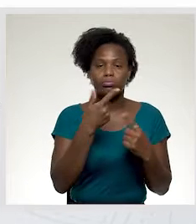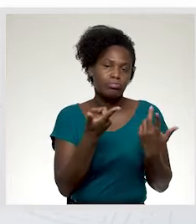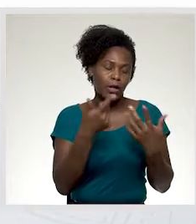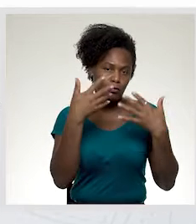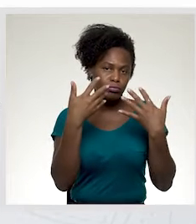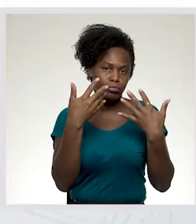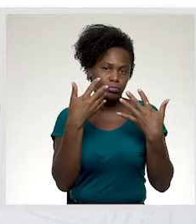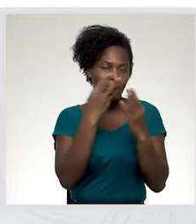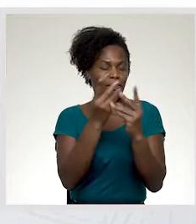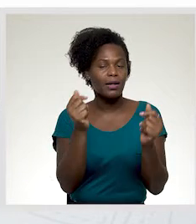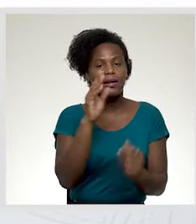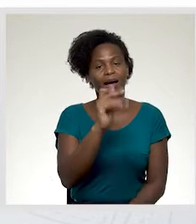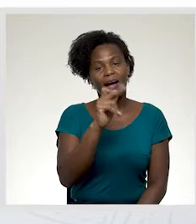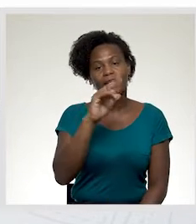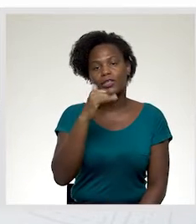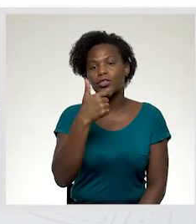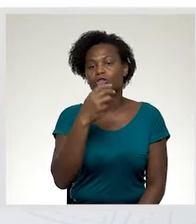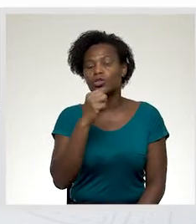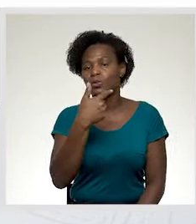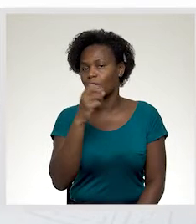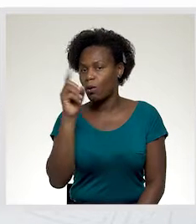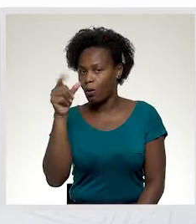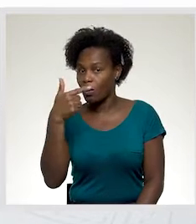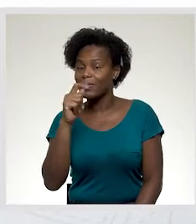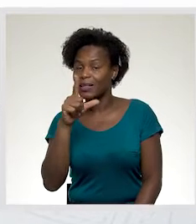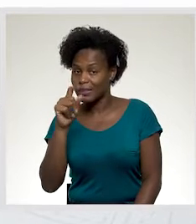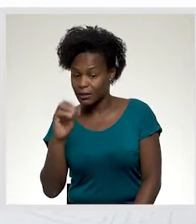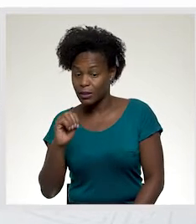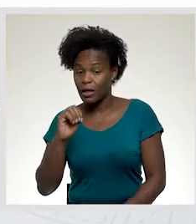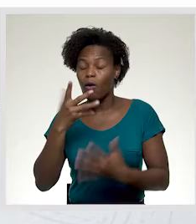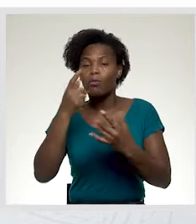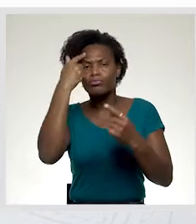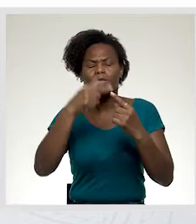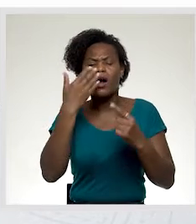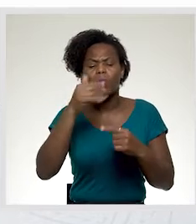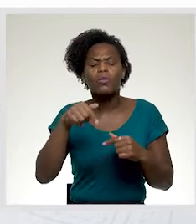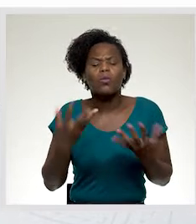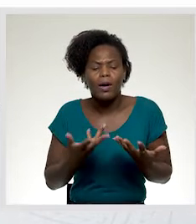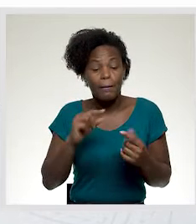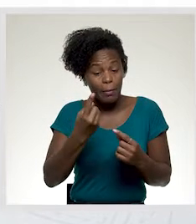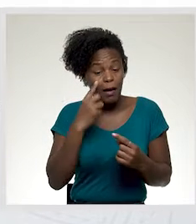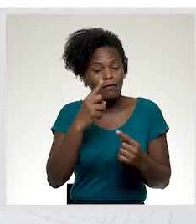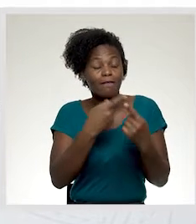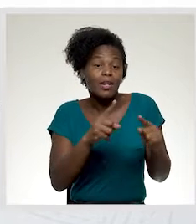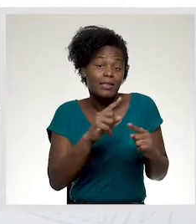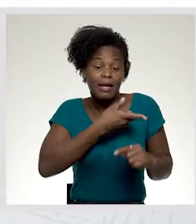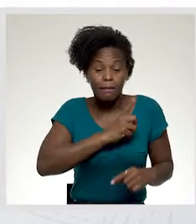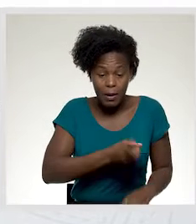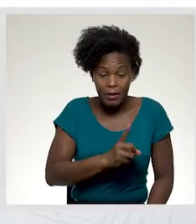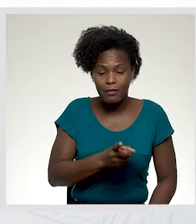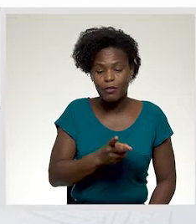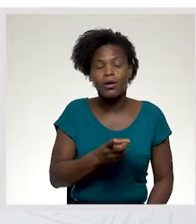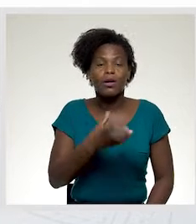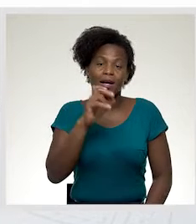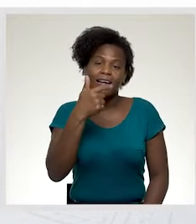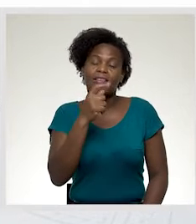Vamos primeiro distinguir o imperativo categórico do imperativo hipotético. Depois, analisar as máximas expressas no